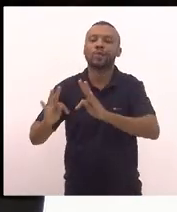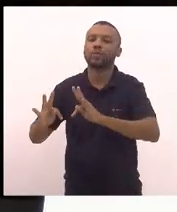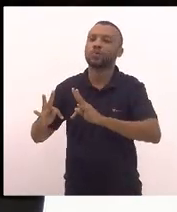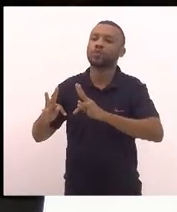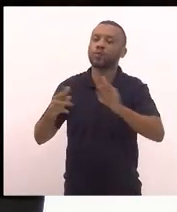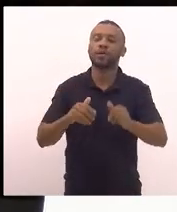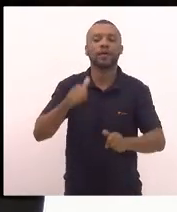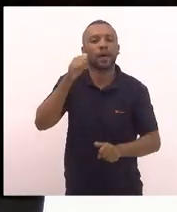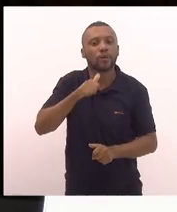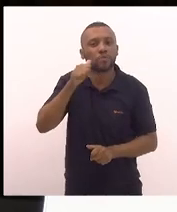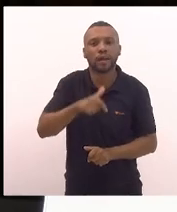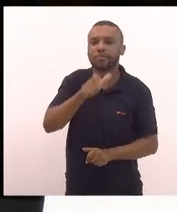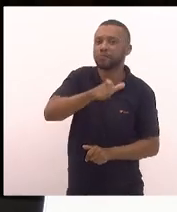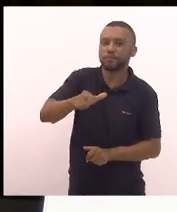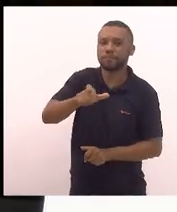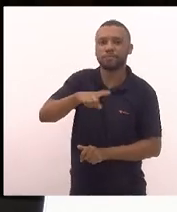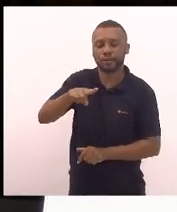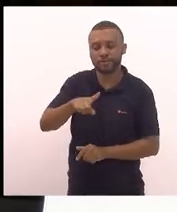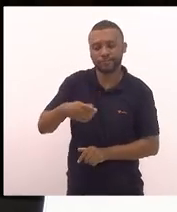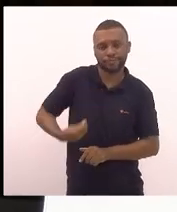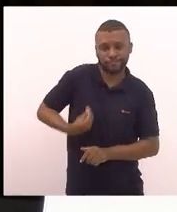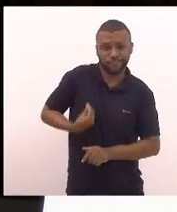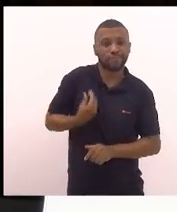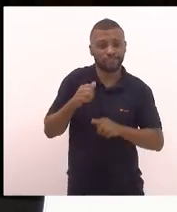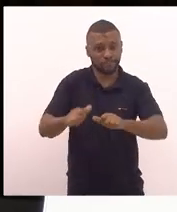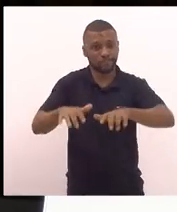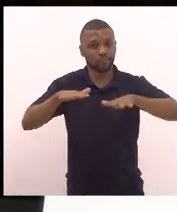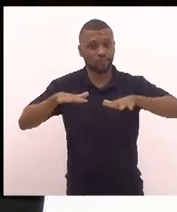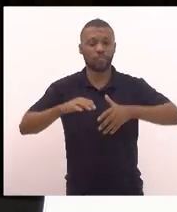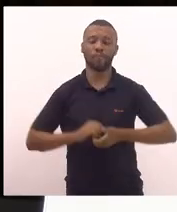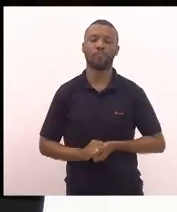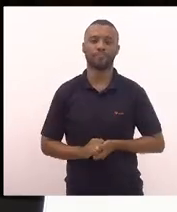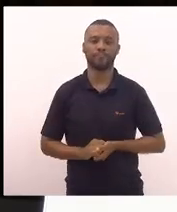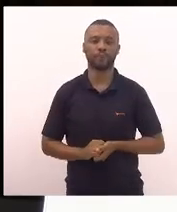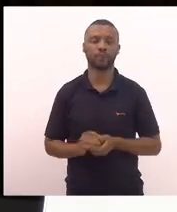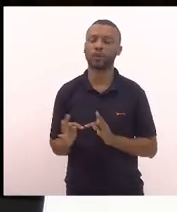né, que aqui se encontram, todas as mulheres